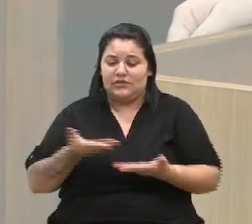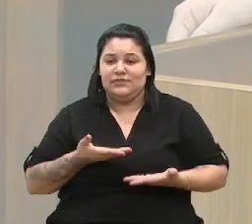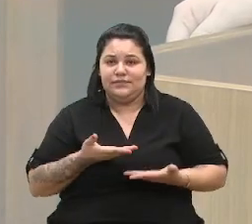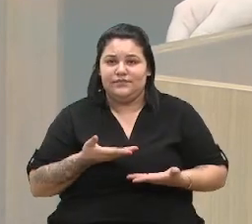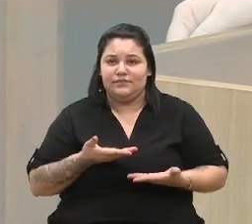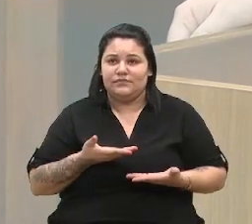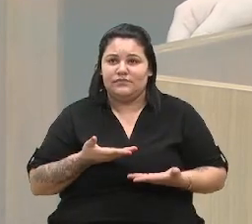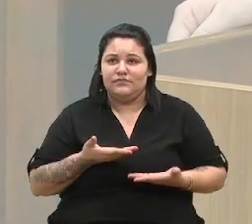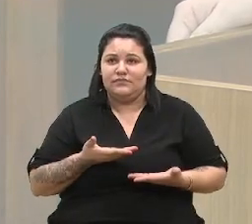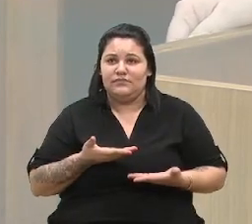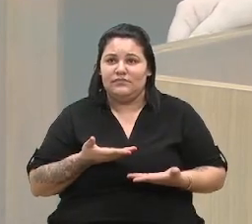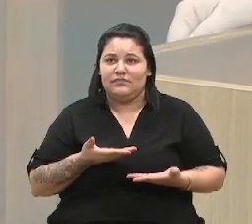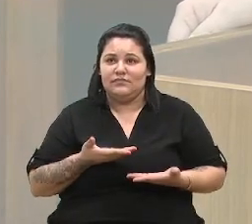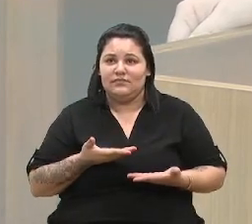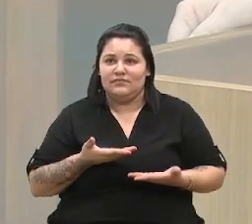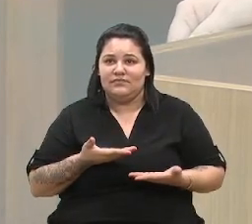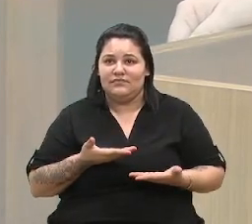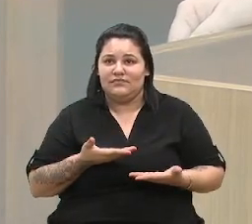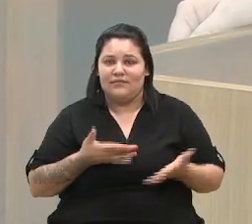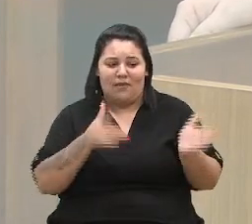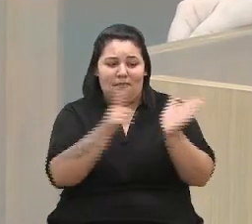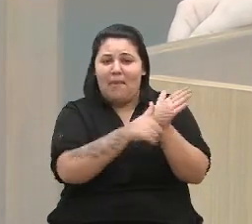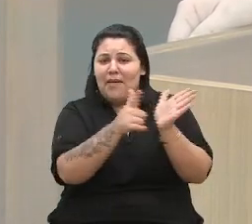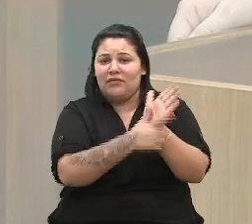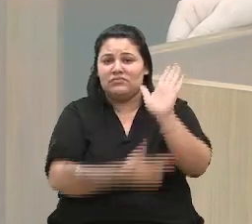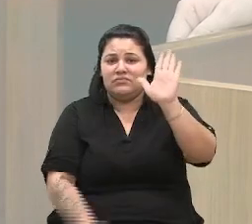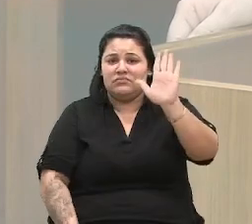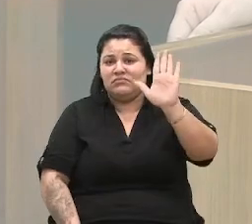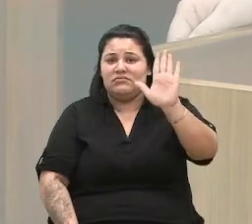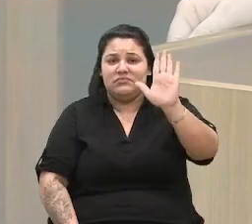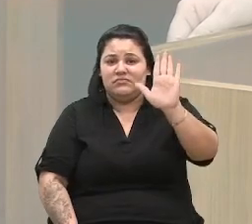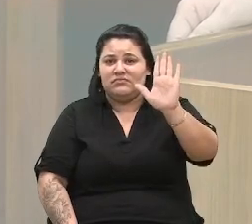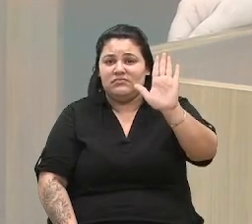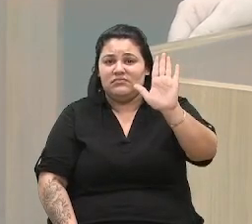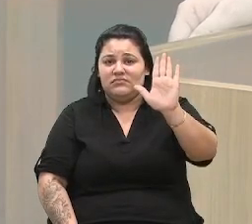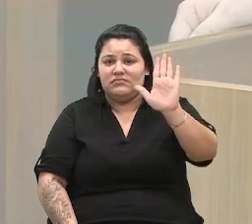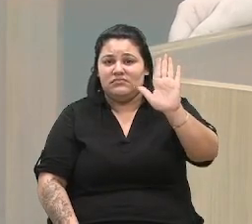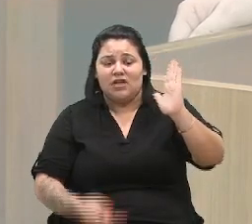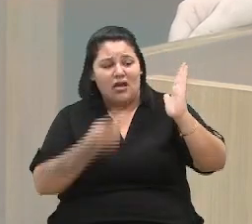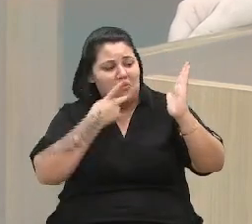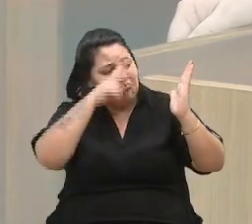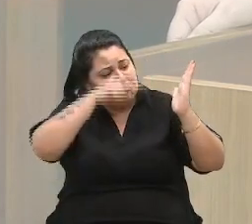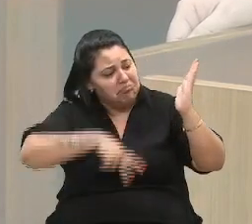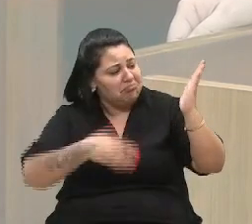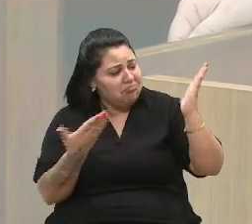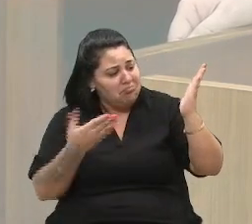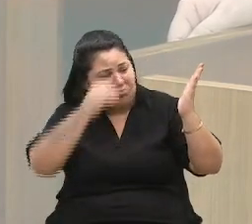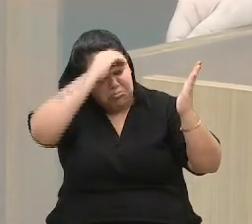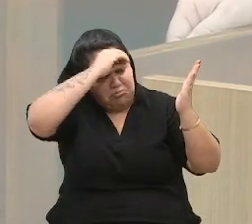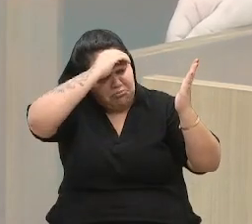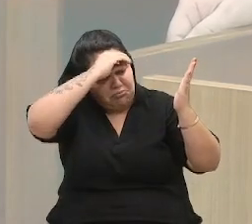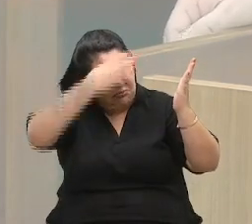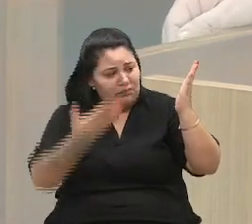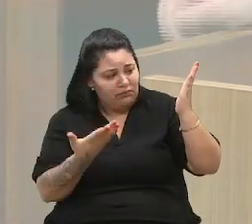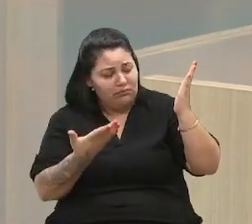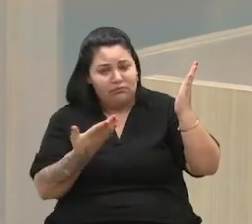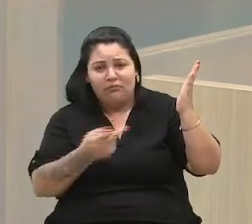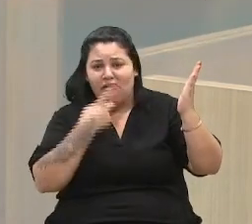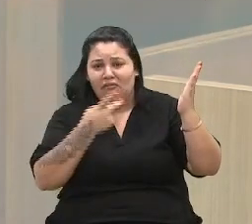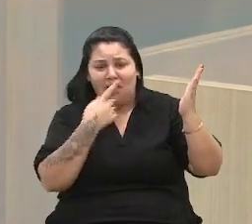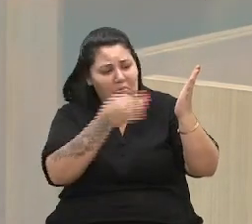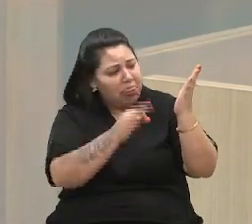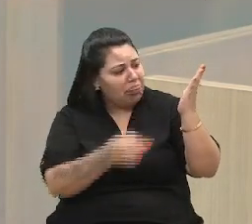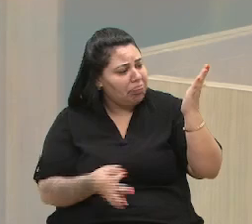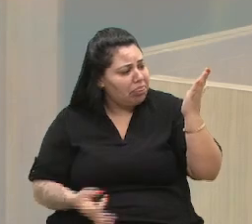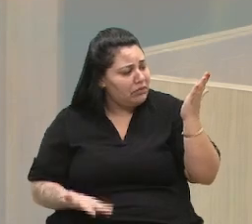emaranhado aqui, papel, né, de ofício, que não diz nada e fala algumas coisas aqui que nem...